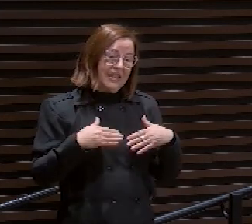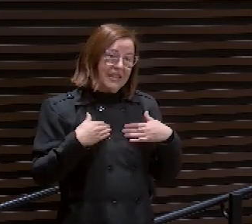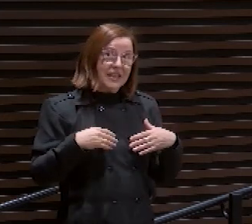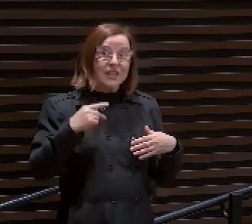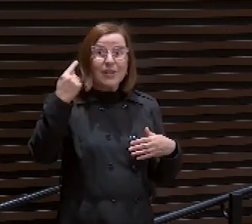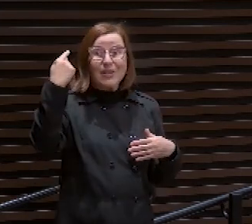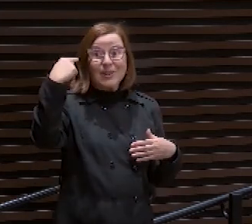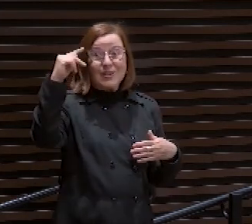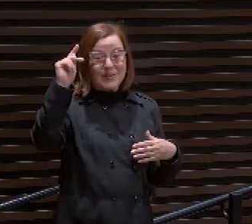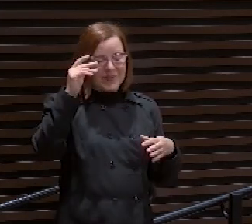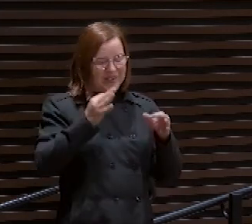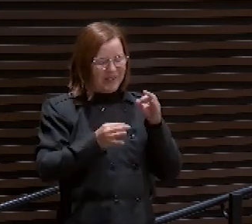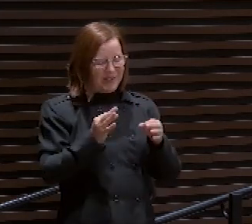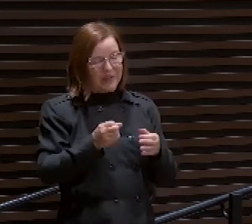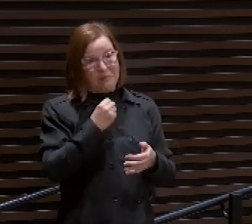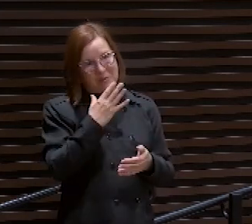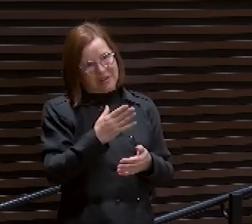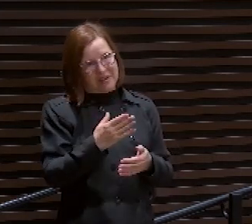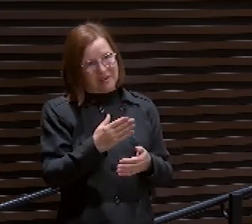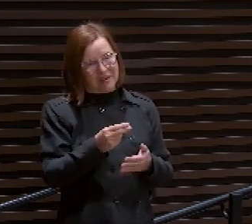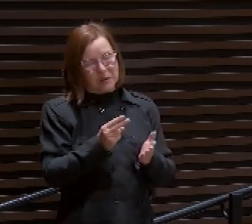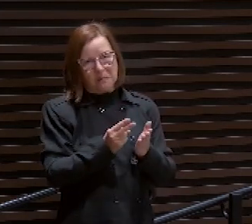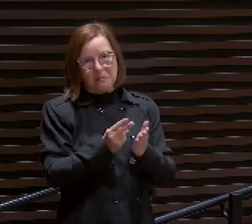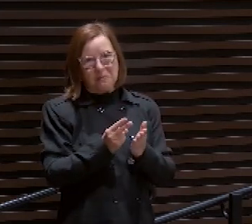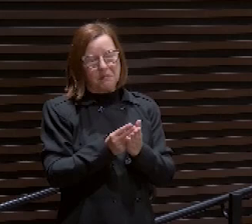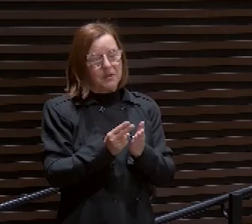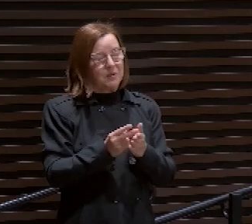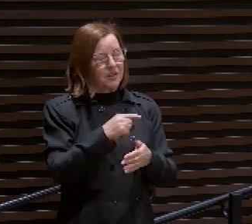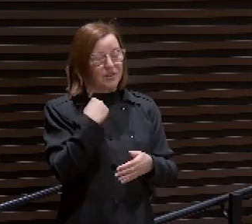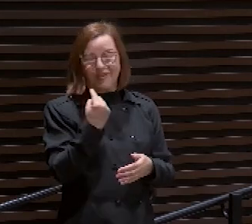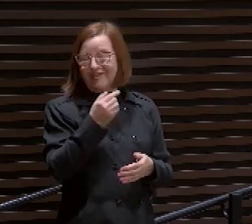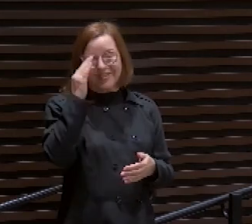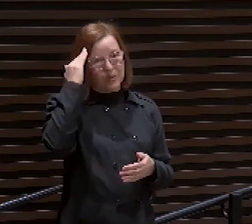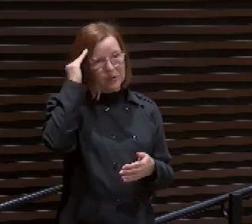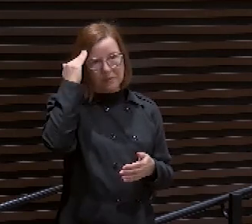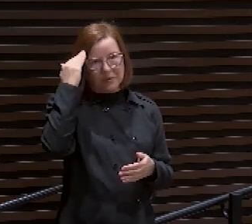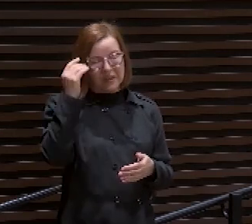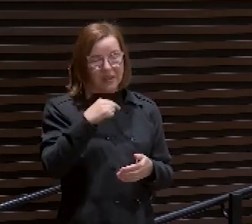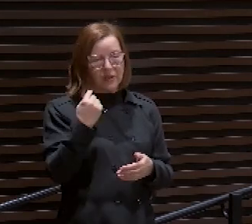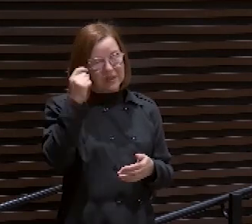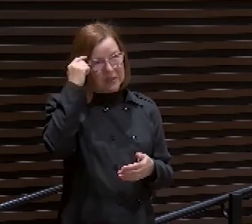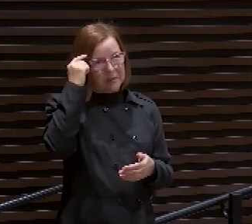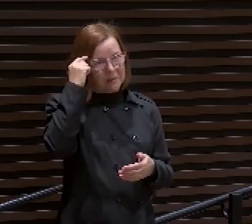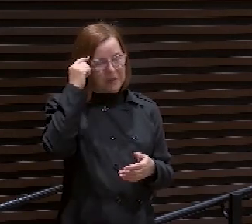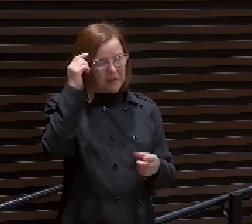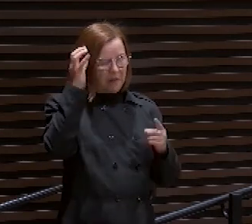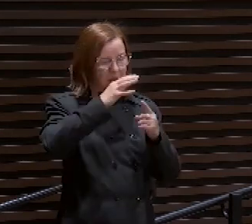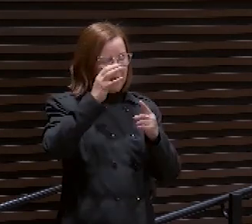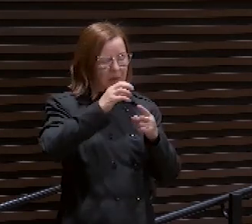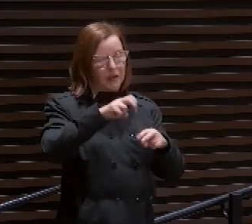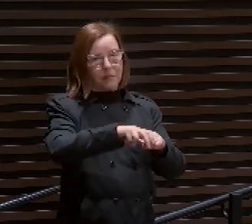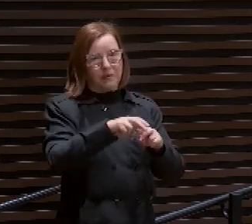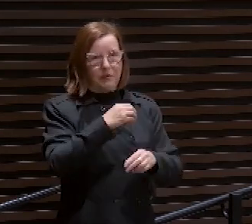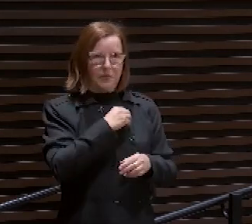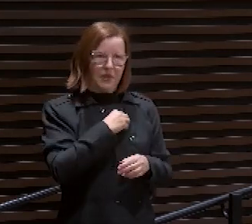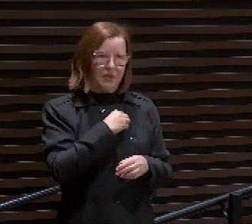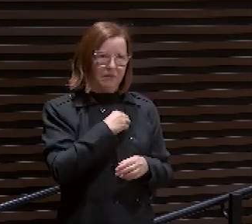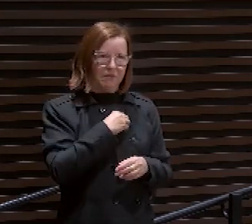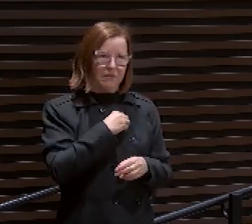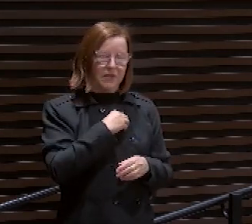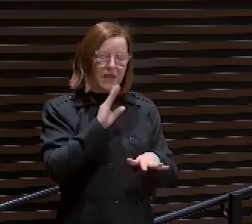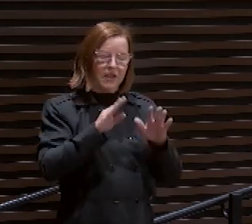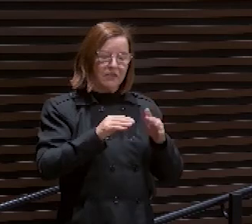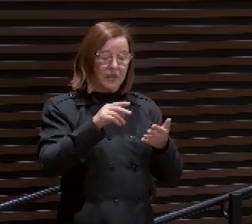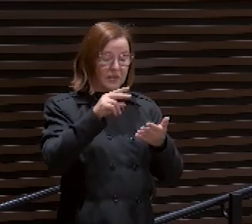vezes a gente não compreenda. A nossa mente ela é limitada, influenciada pelo pecado. E tem coisas que às vezes a gente lê e